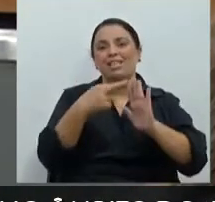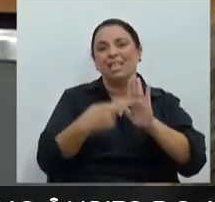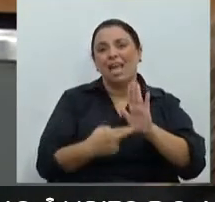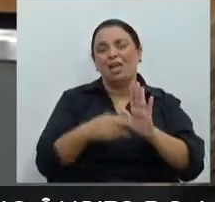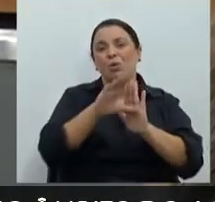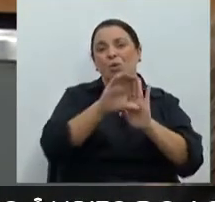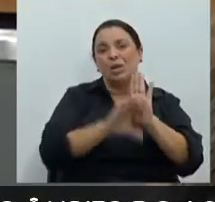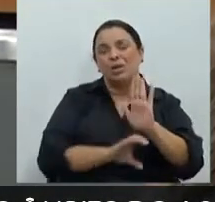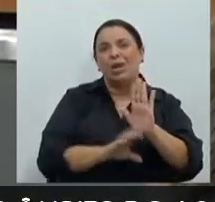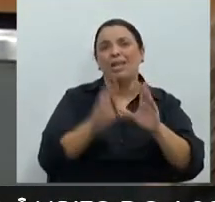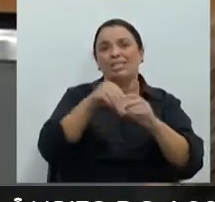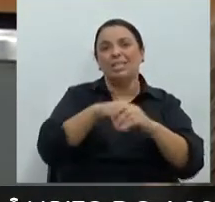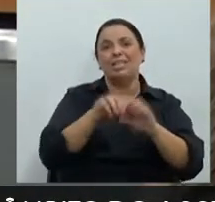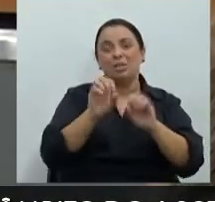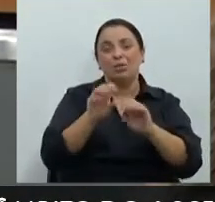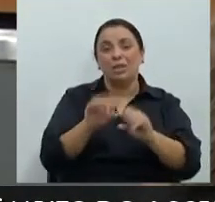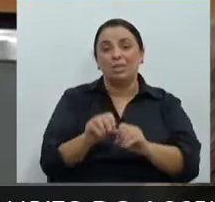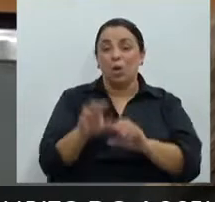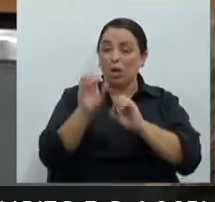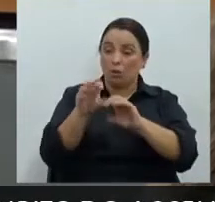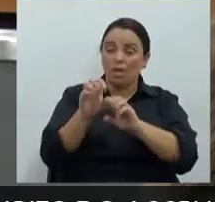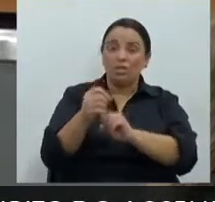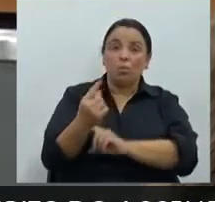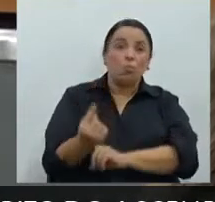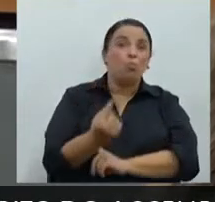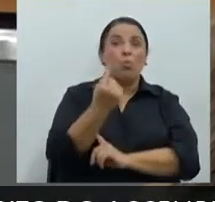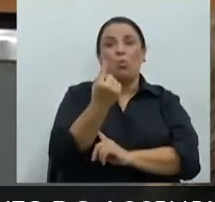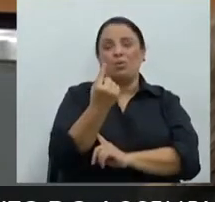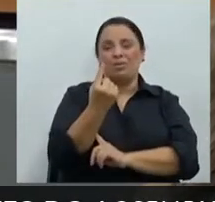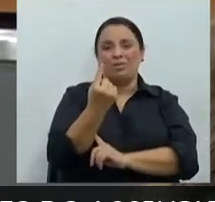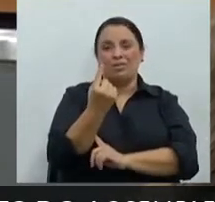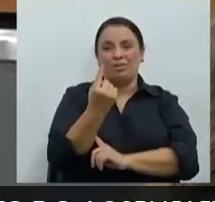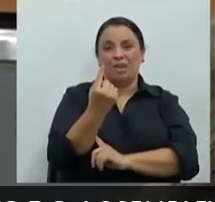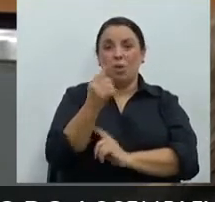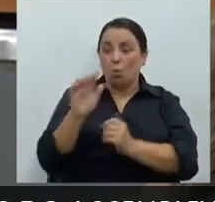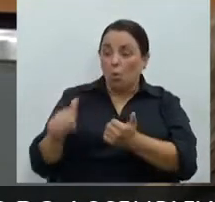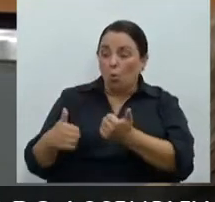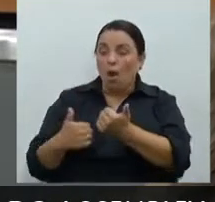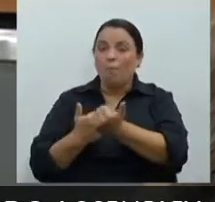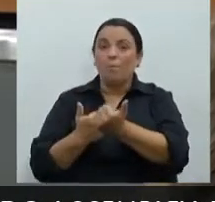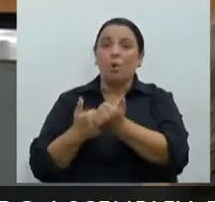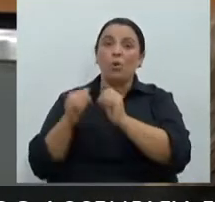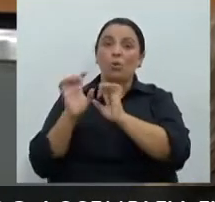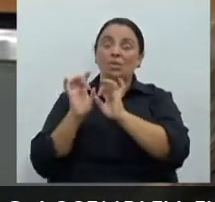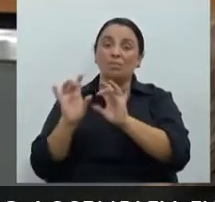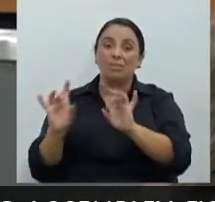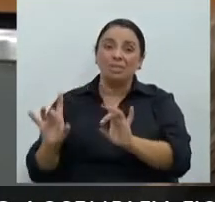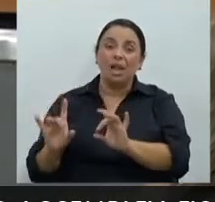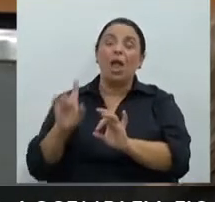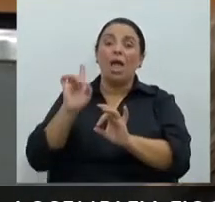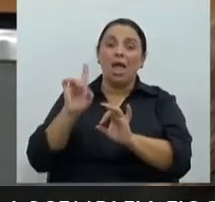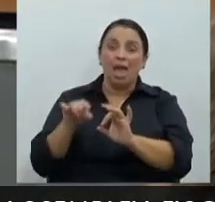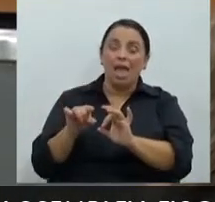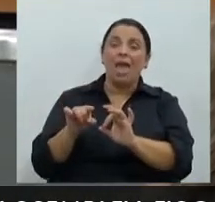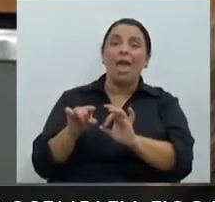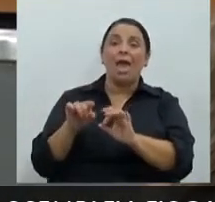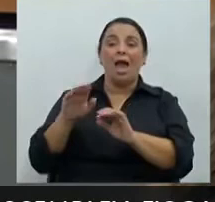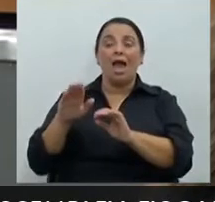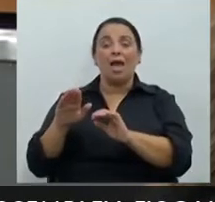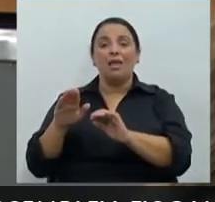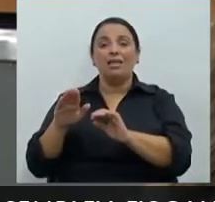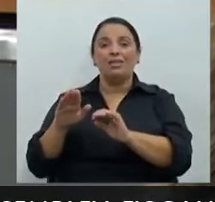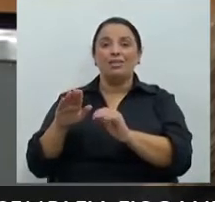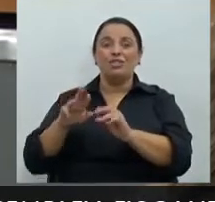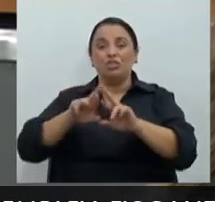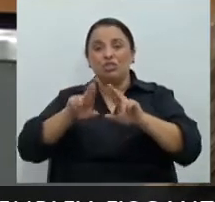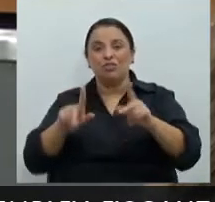à educação. Educação é uma coisa só. O apoio especializado, ele é do contraturno. E eu entendi